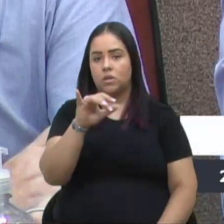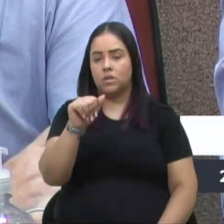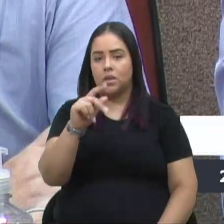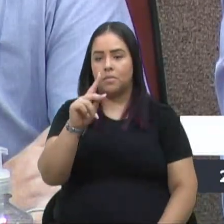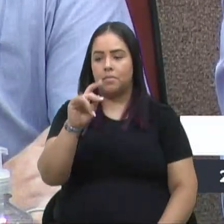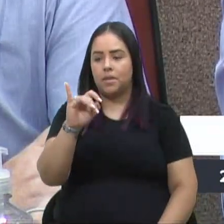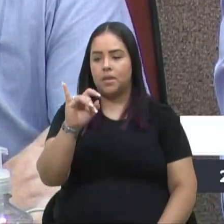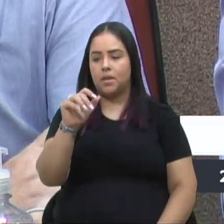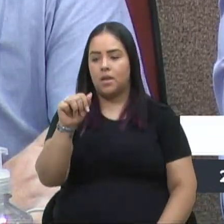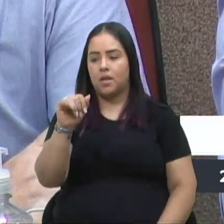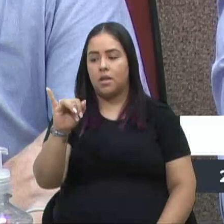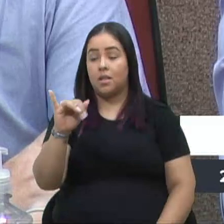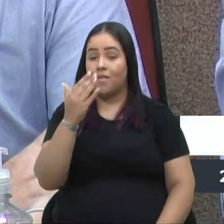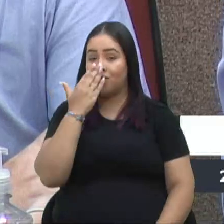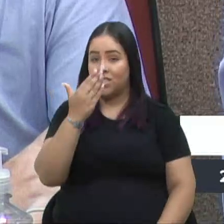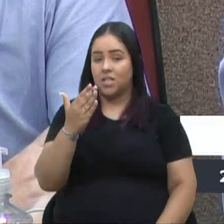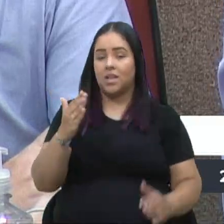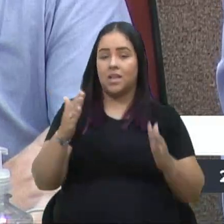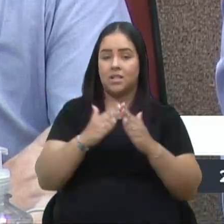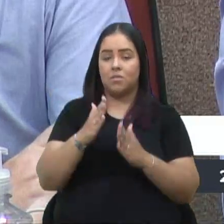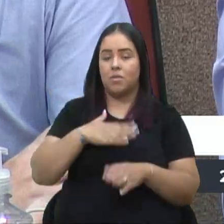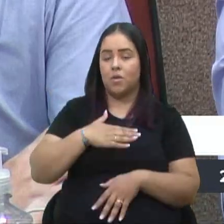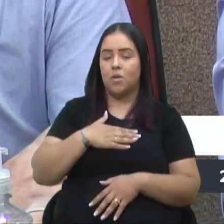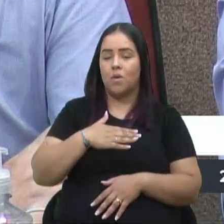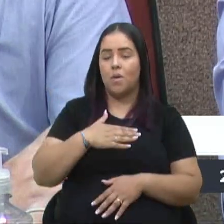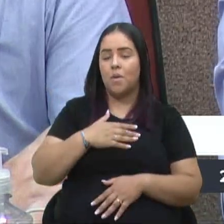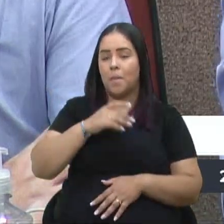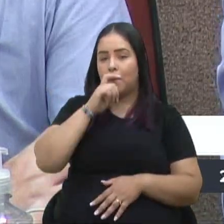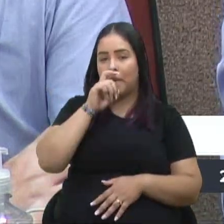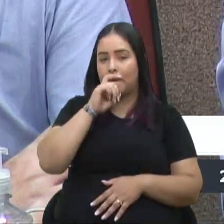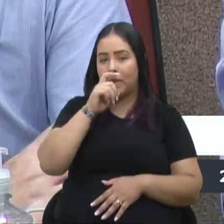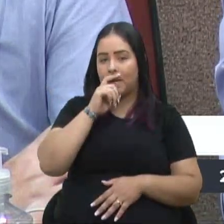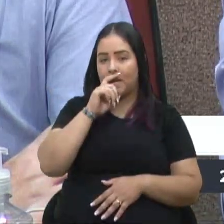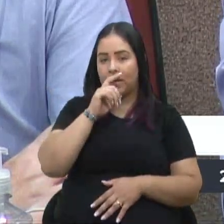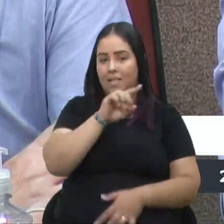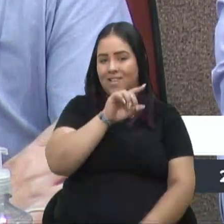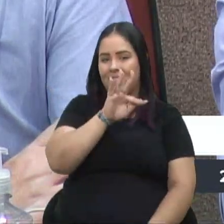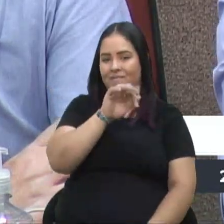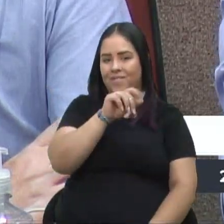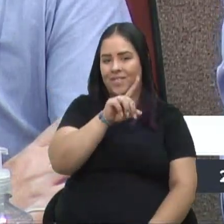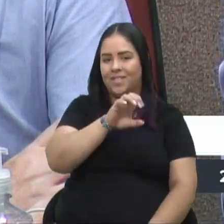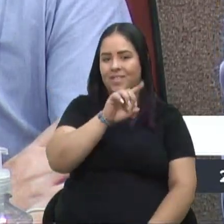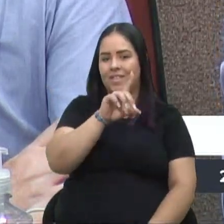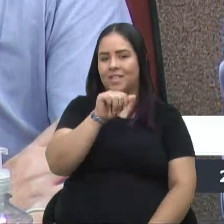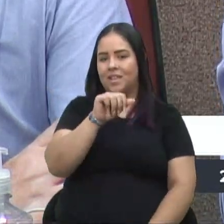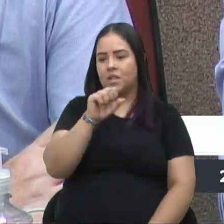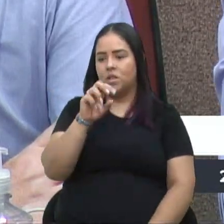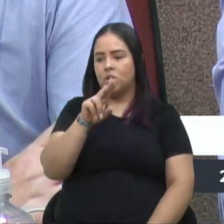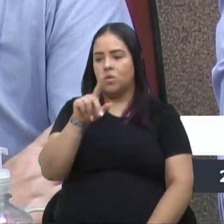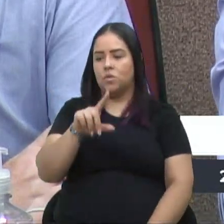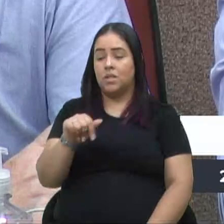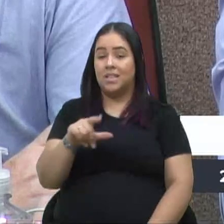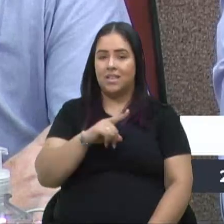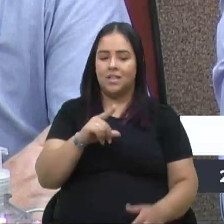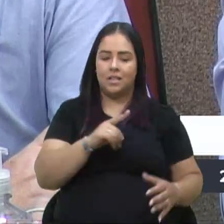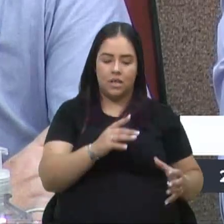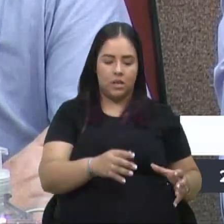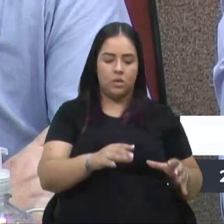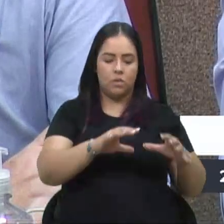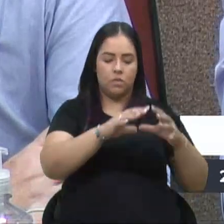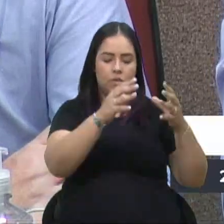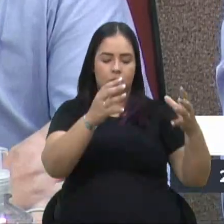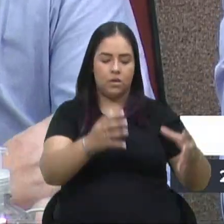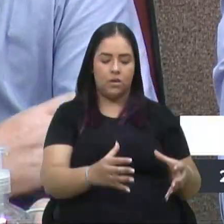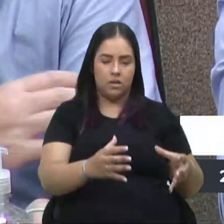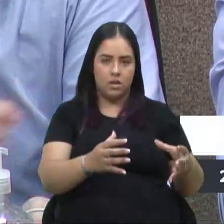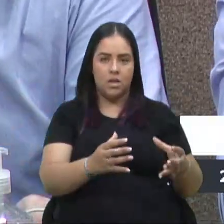na frente da casa do meu pai em fazendo a Souza tem o hidrante e o caminhão do Samae faz uma média uma média Eu não medi